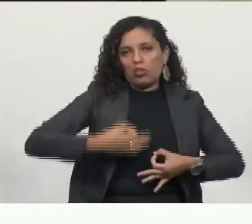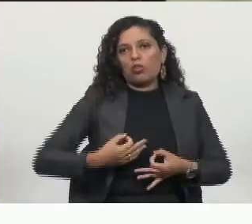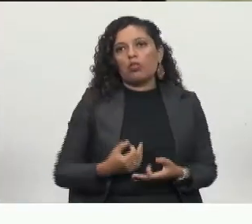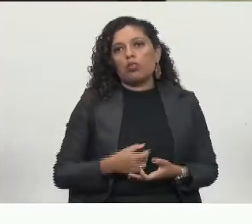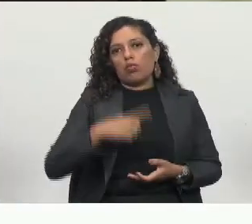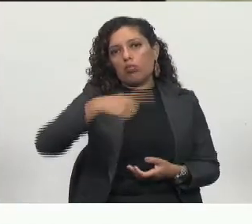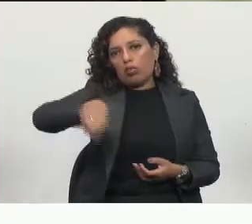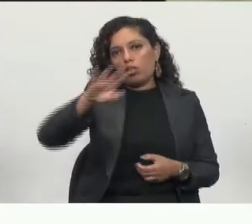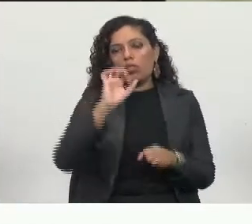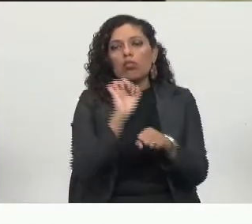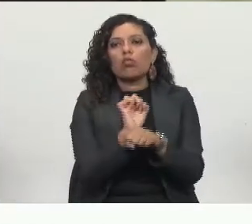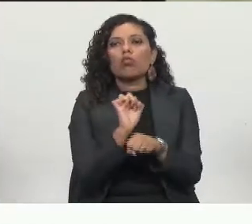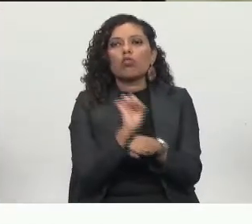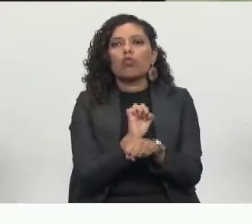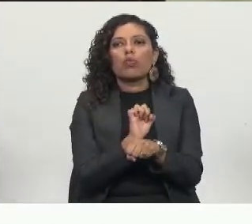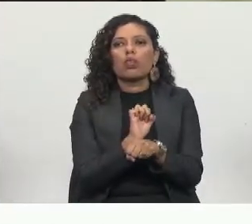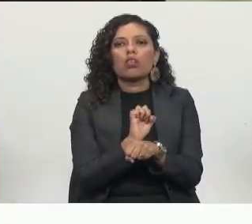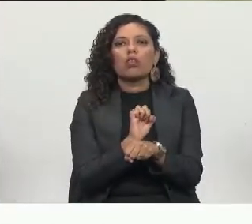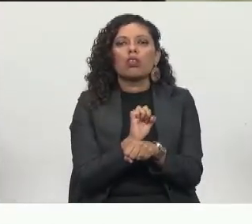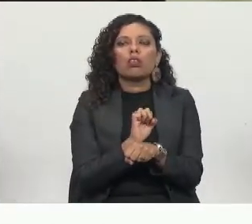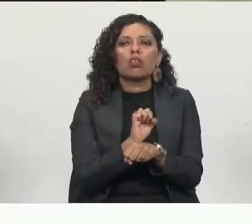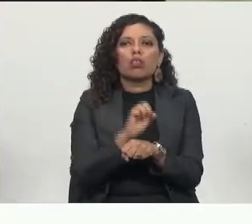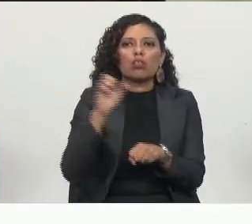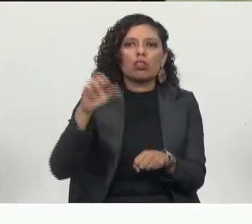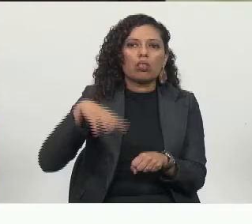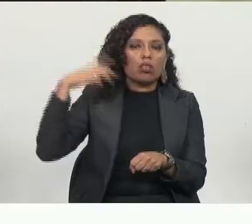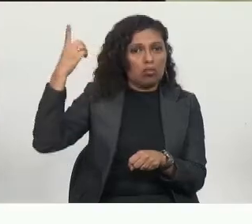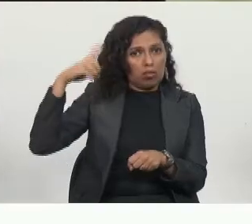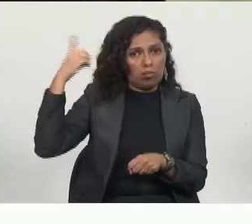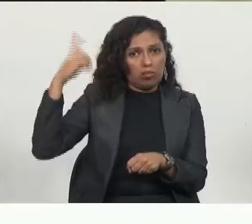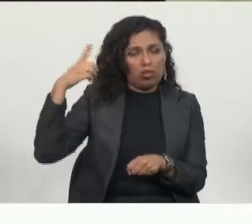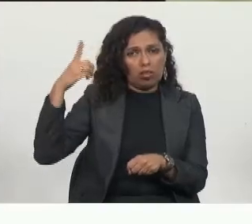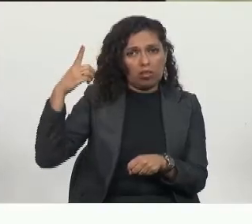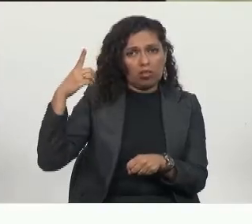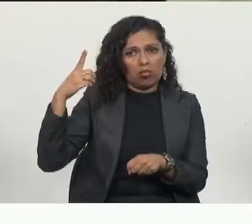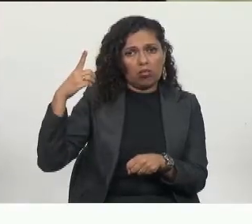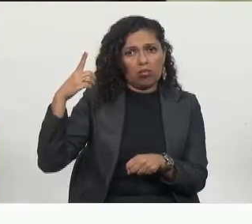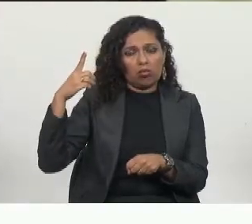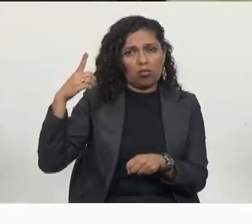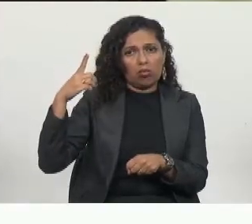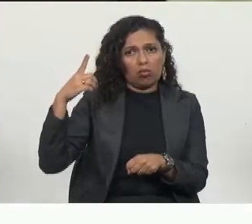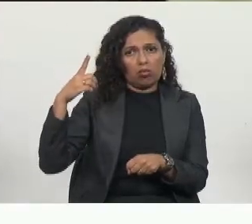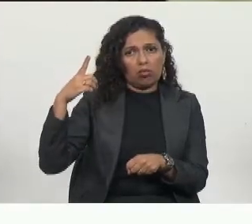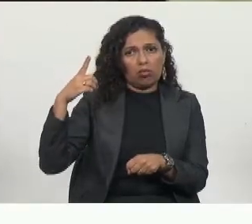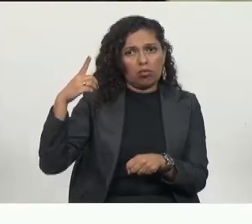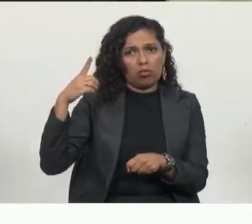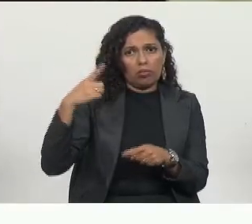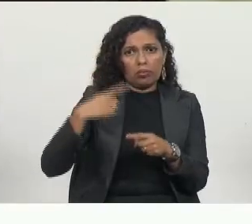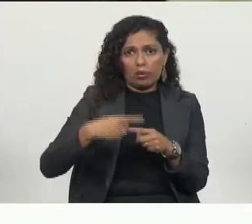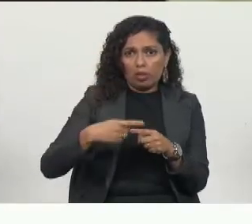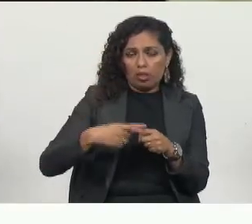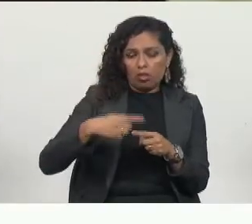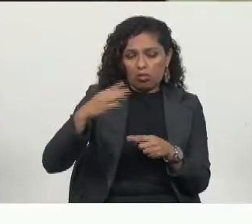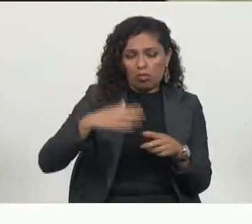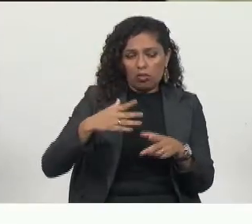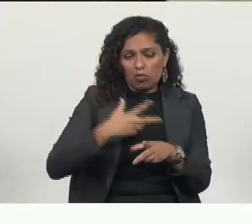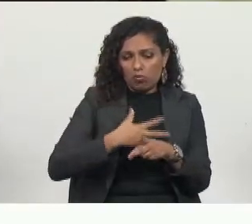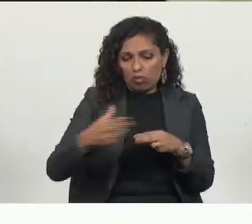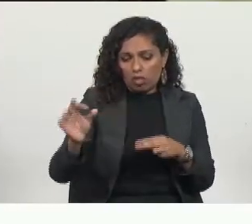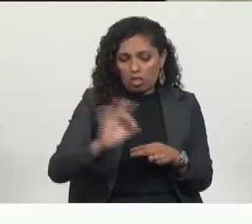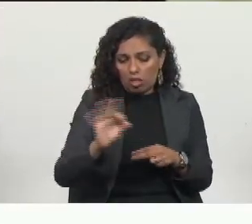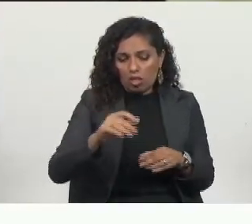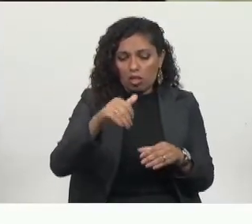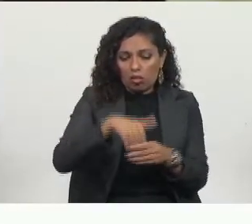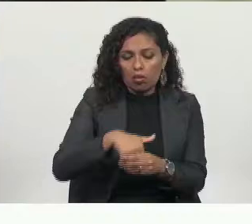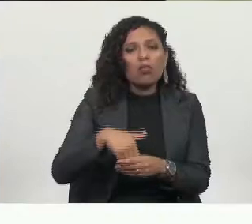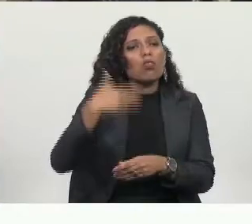Vocês esperem que serão parlamentares que, infelizmente, quando não ganham no voto,